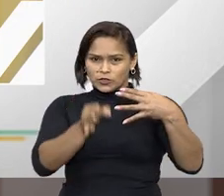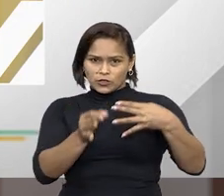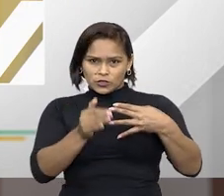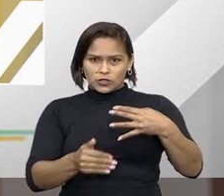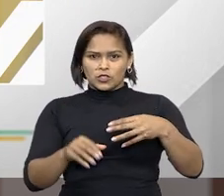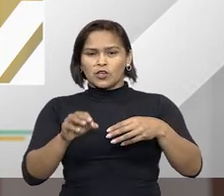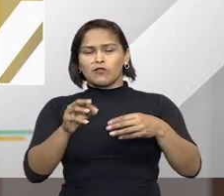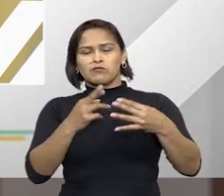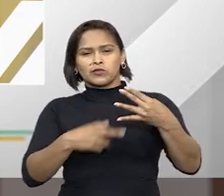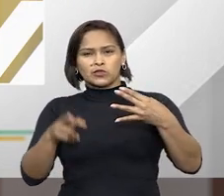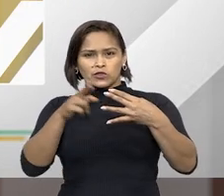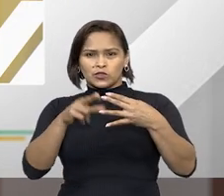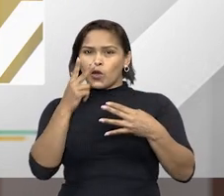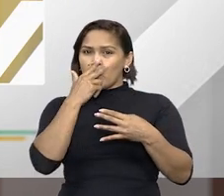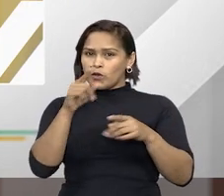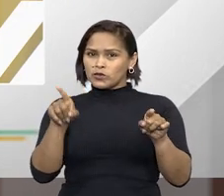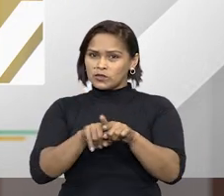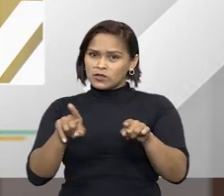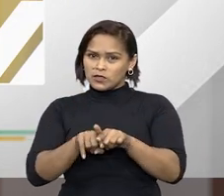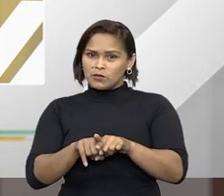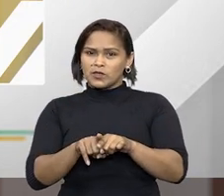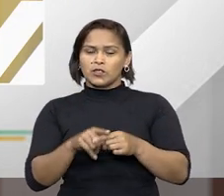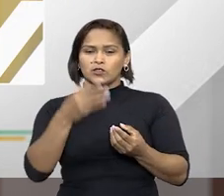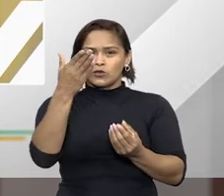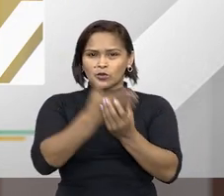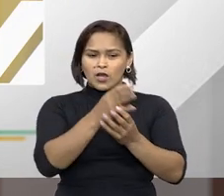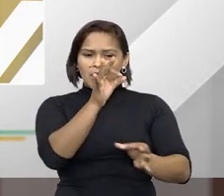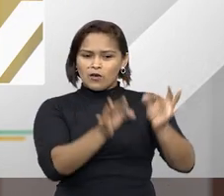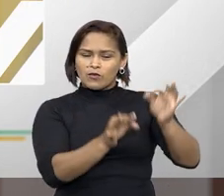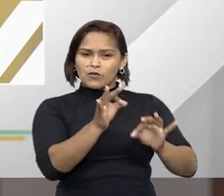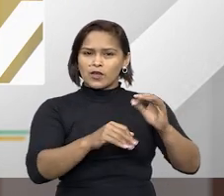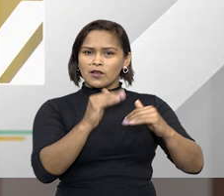repetitivos e também sobre os precedentes qualificados?